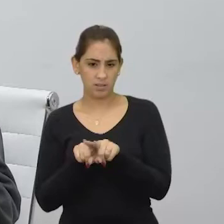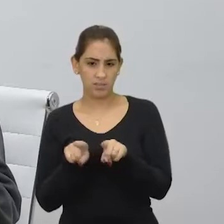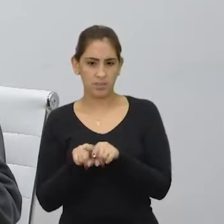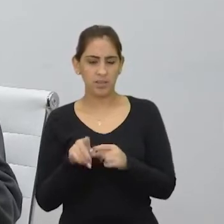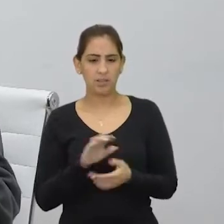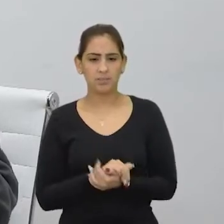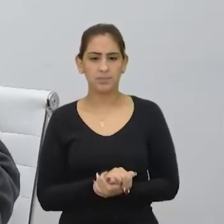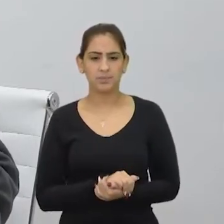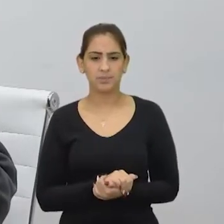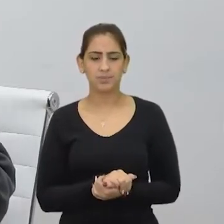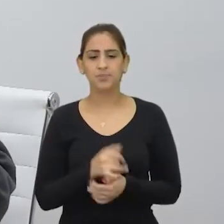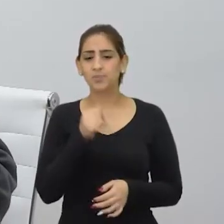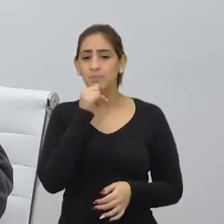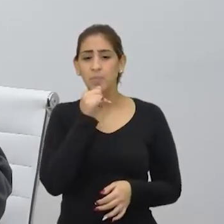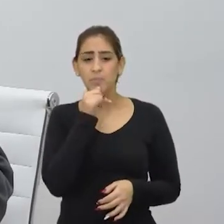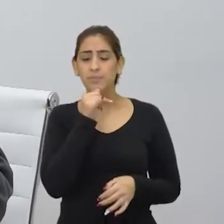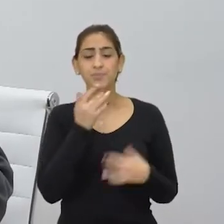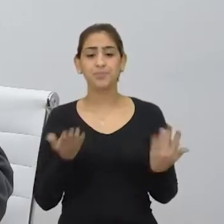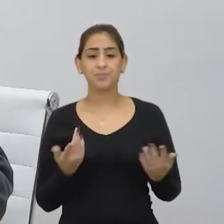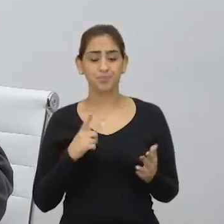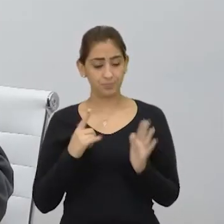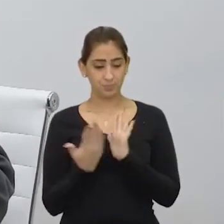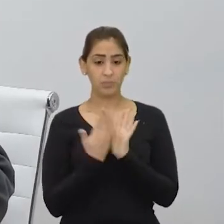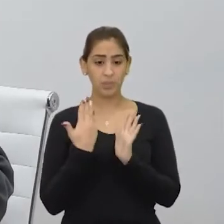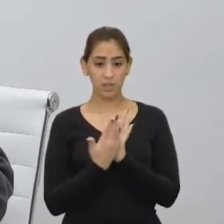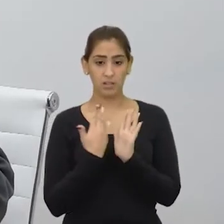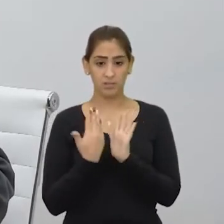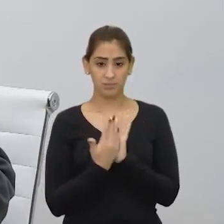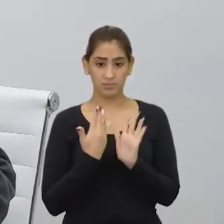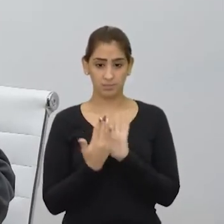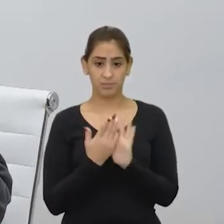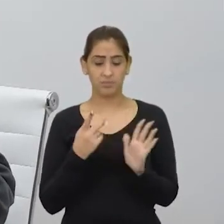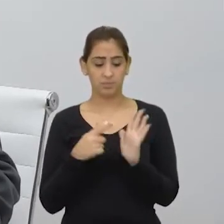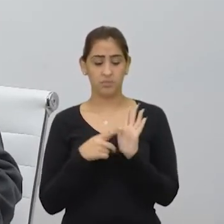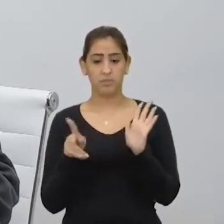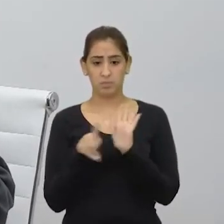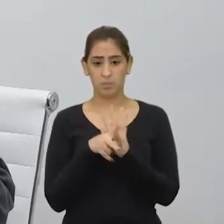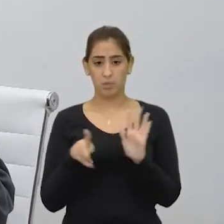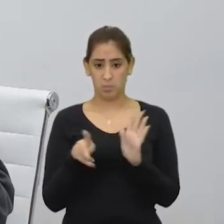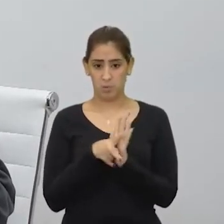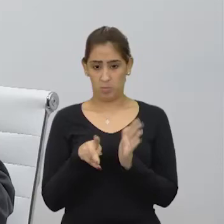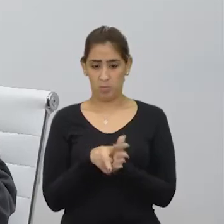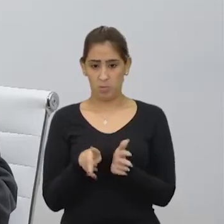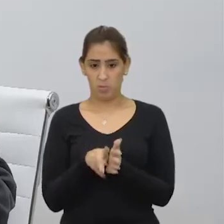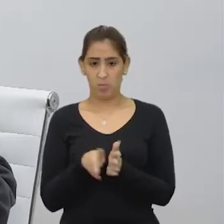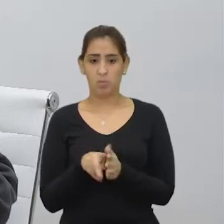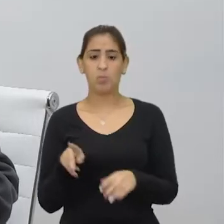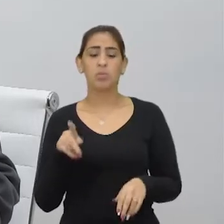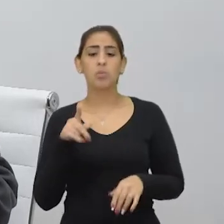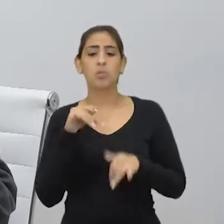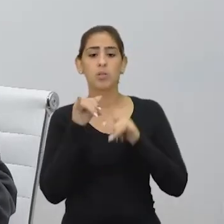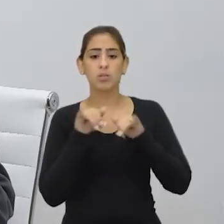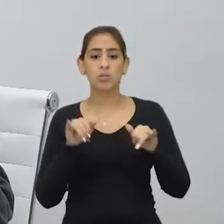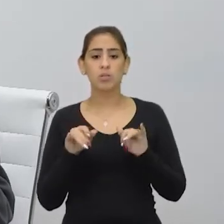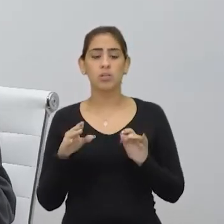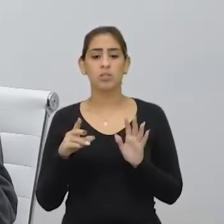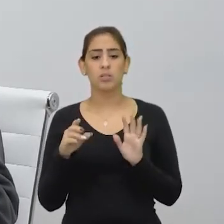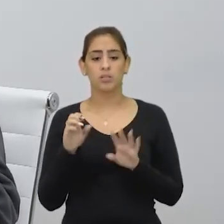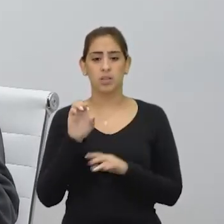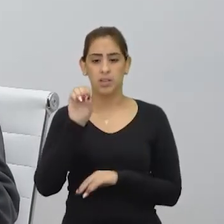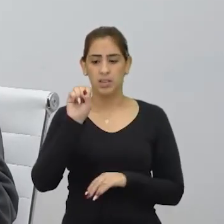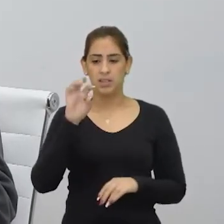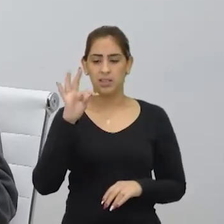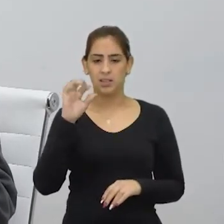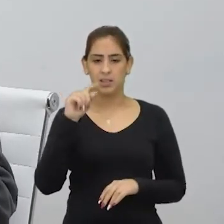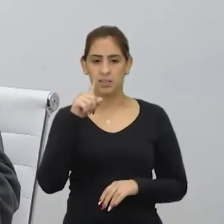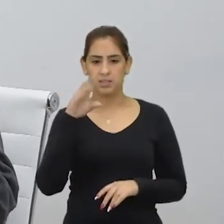os prejudicados. Por exemplo, tem um livro que eu considero um livro-reportagem chamado Estação Carandiru, do Drauzio Varela, que